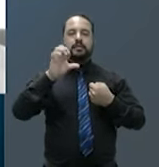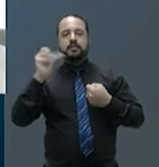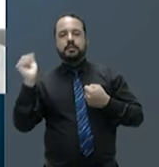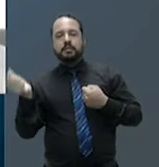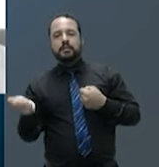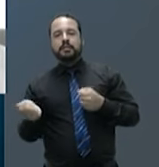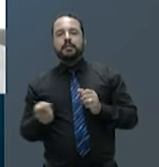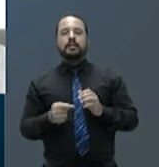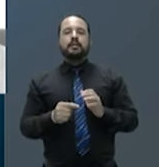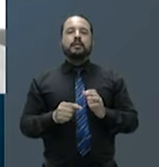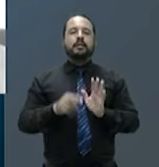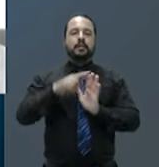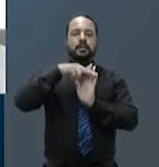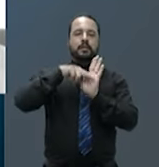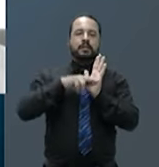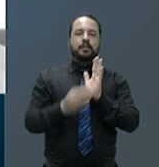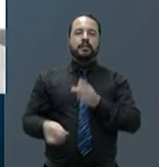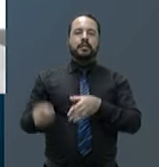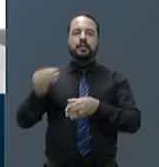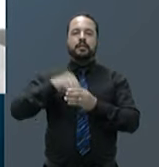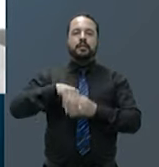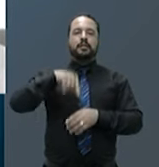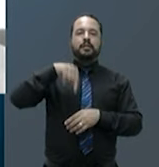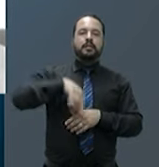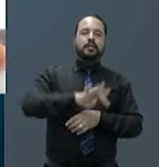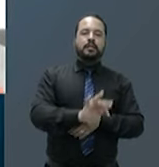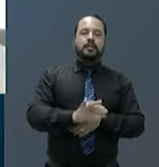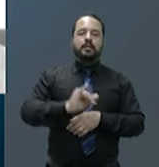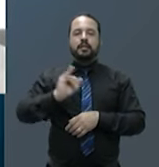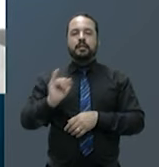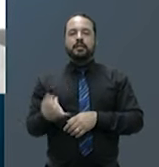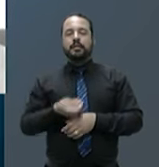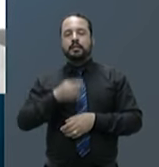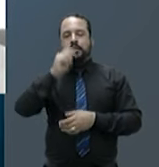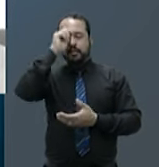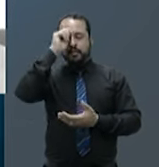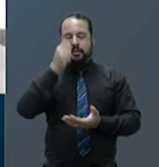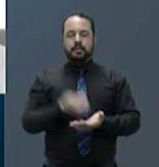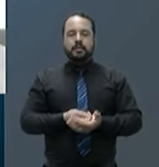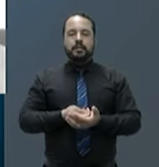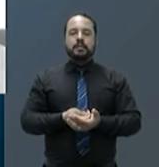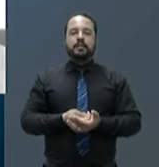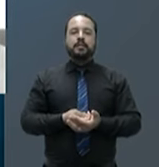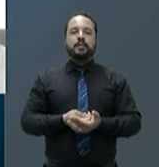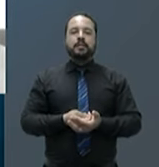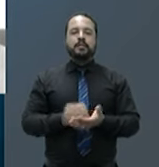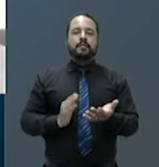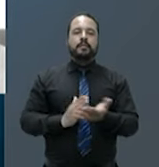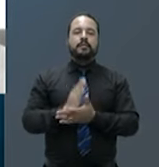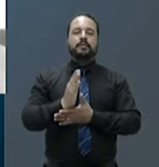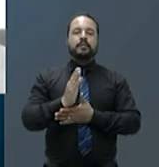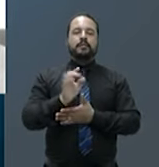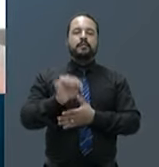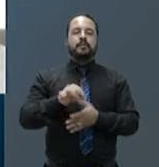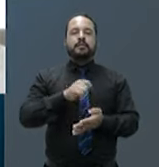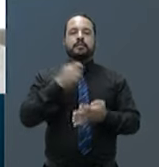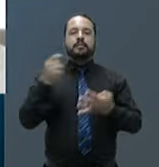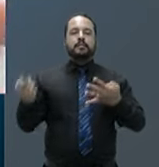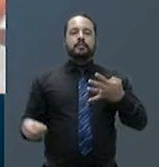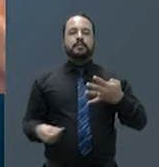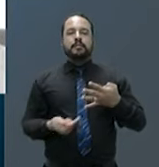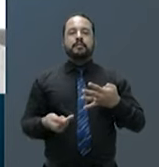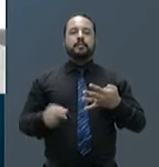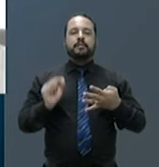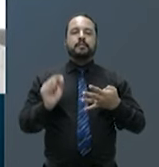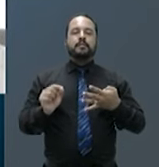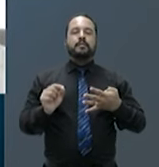interno, no colendo STJ, exige-se que a decisão, que a homologanda, que ela seja final, definitiva